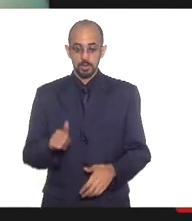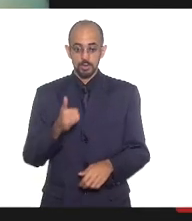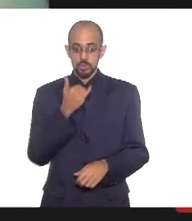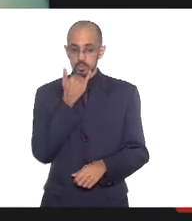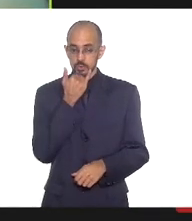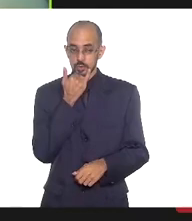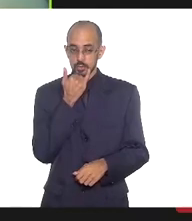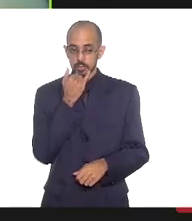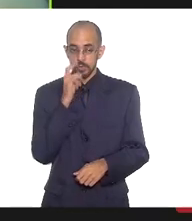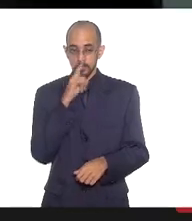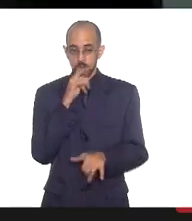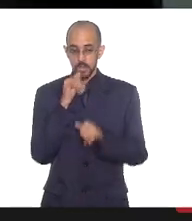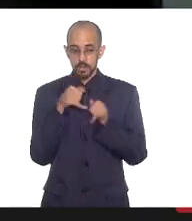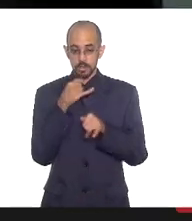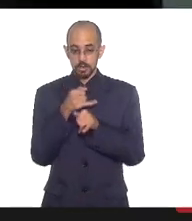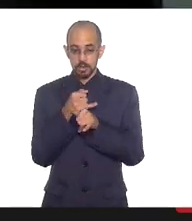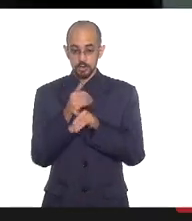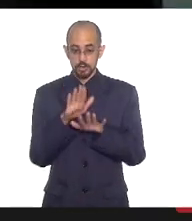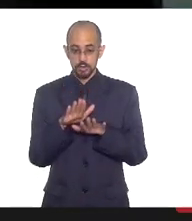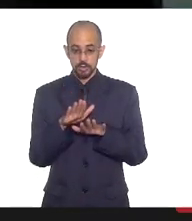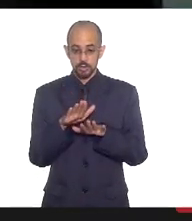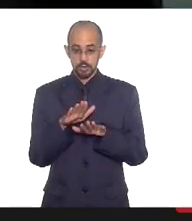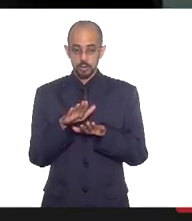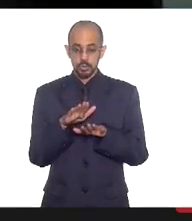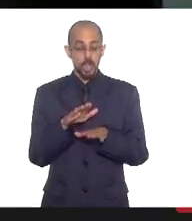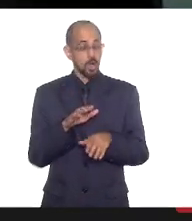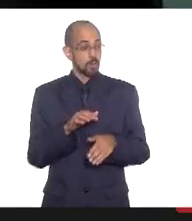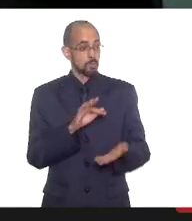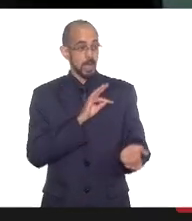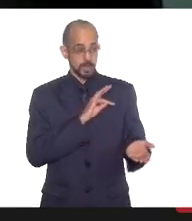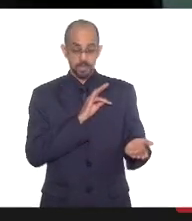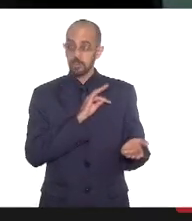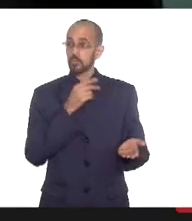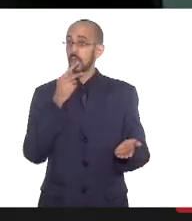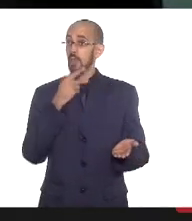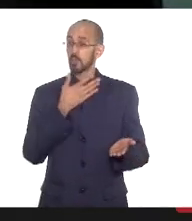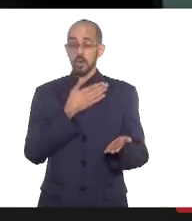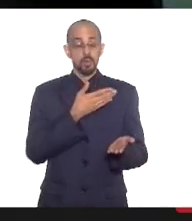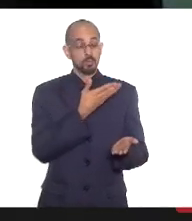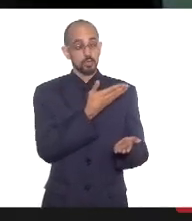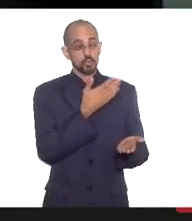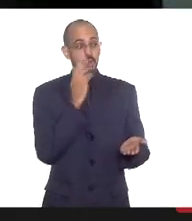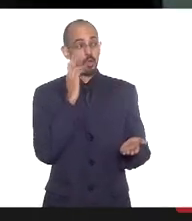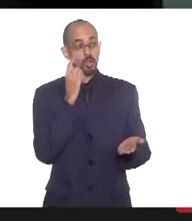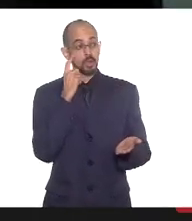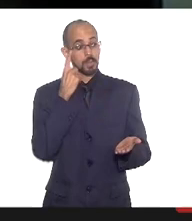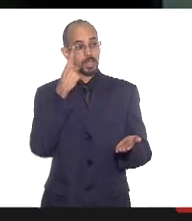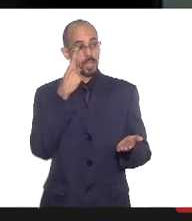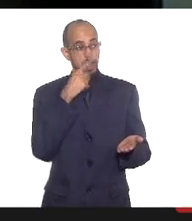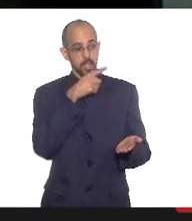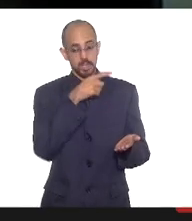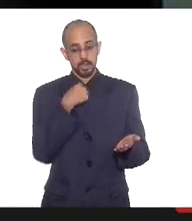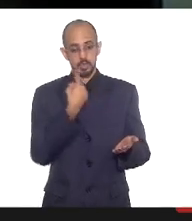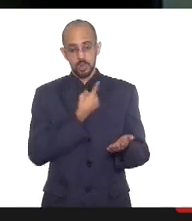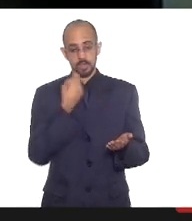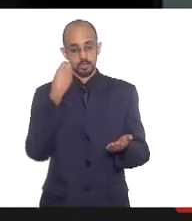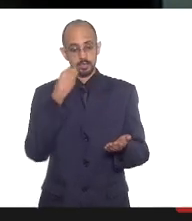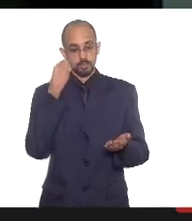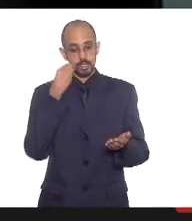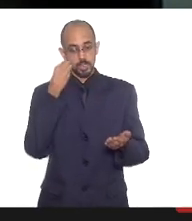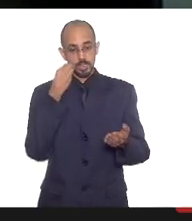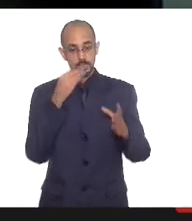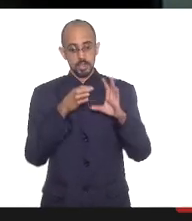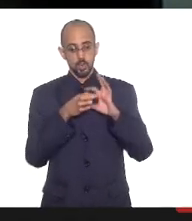é só para eu ter uma ideia como a nossa experiência faz um cenário que nem sempre o melhor cenário